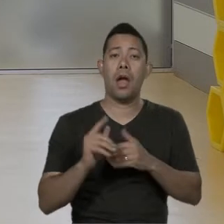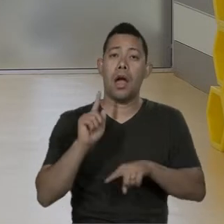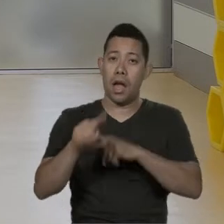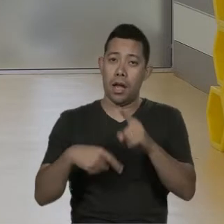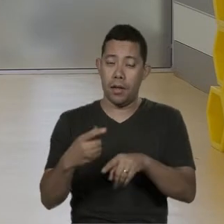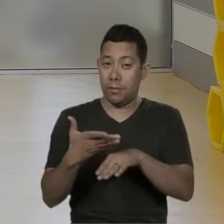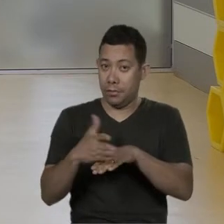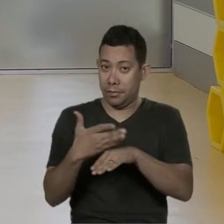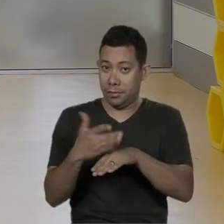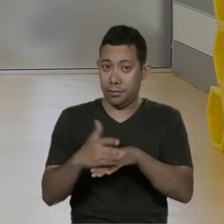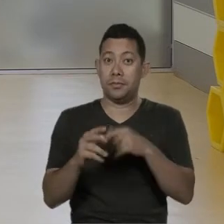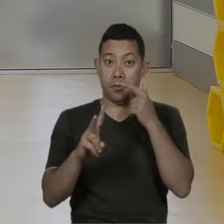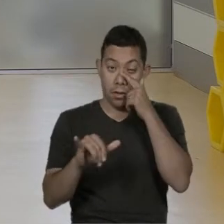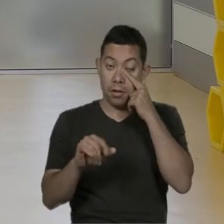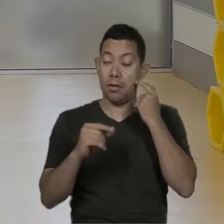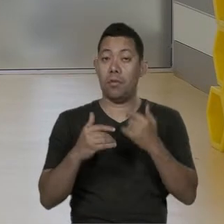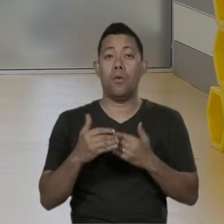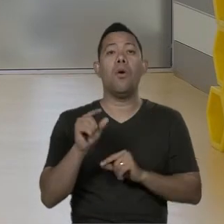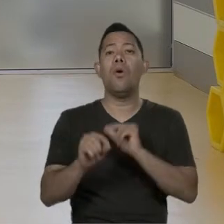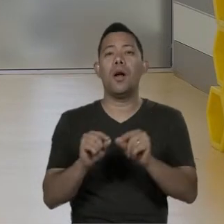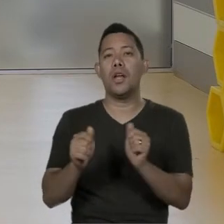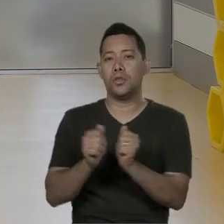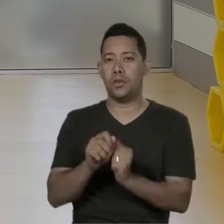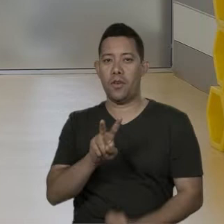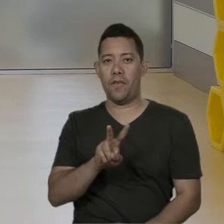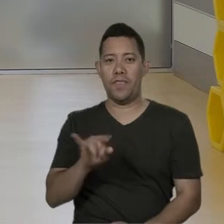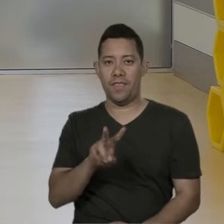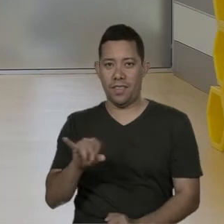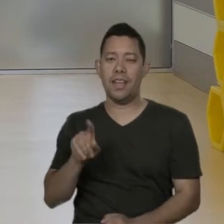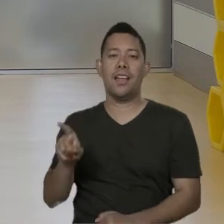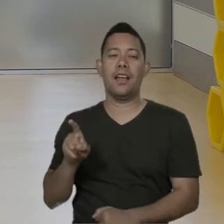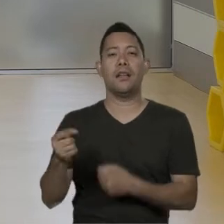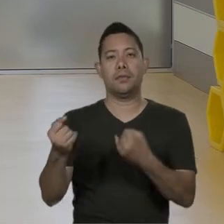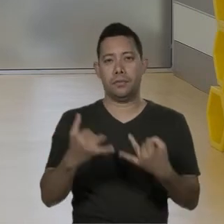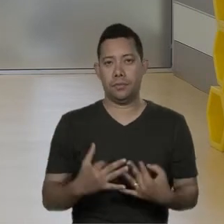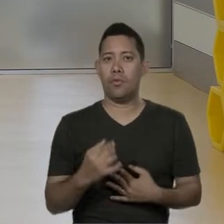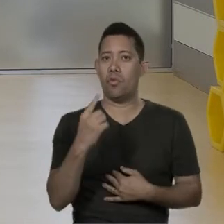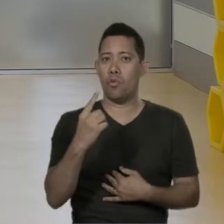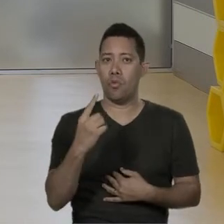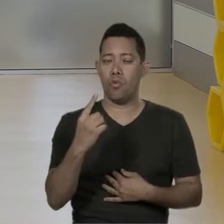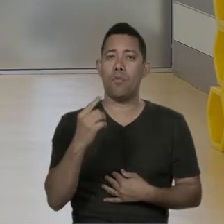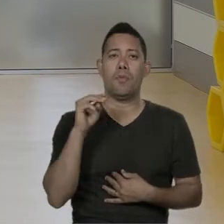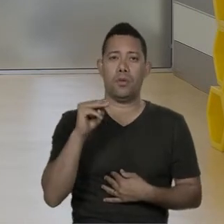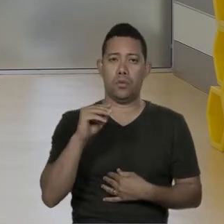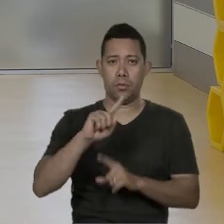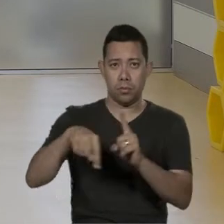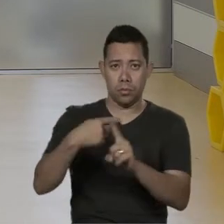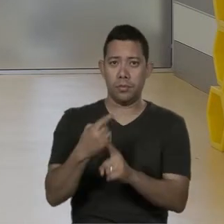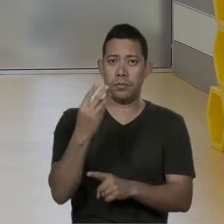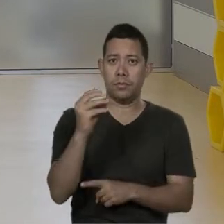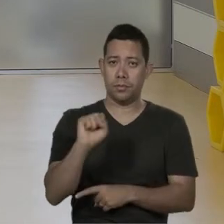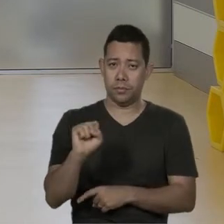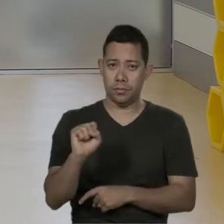E o próximo bloco, após esses 30 segundos, vai ser com a Vivi, variando a cada 1 minuto e 30, beleza? Já dentro da